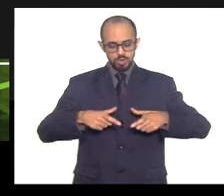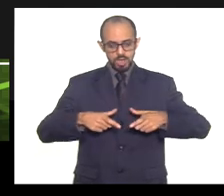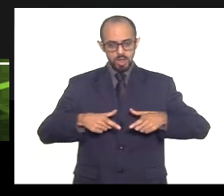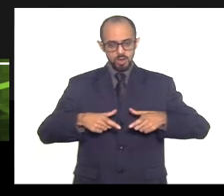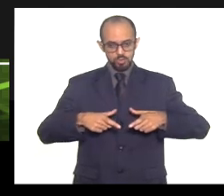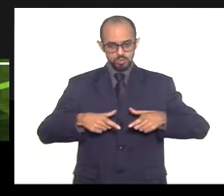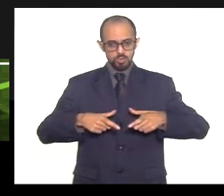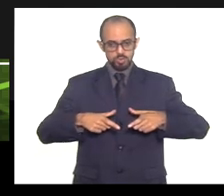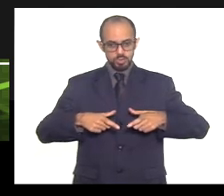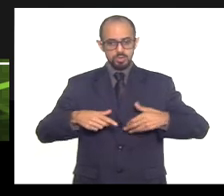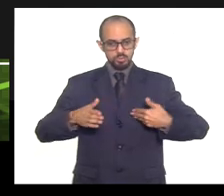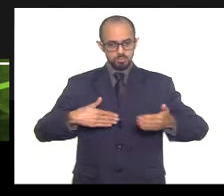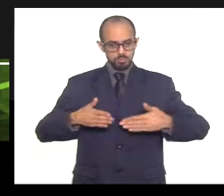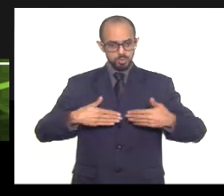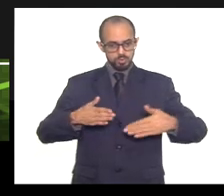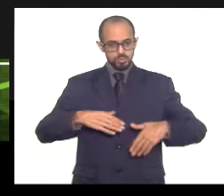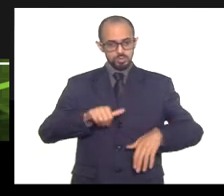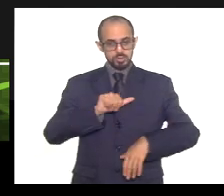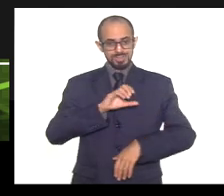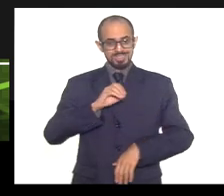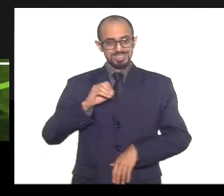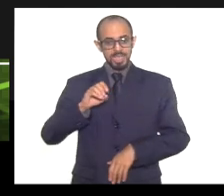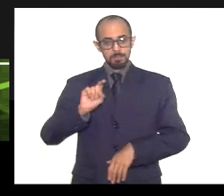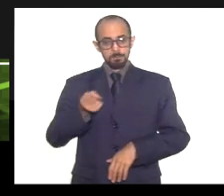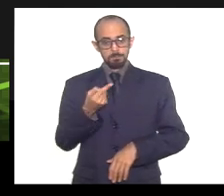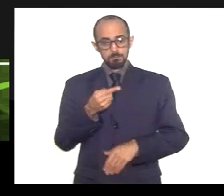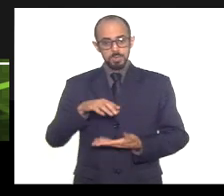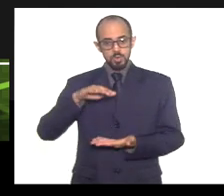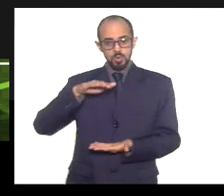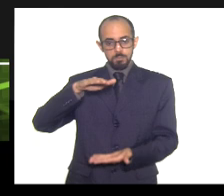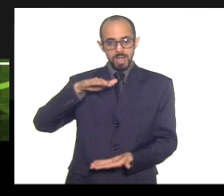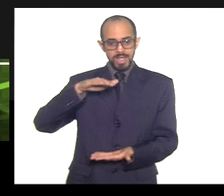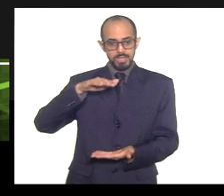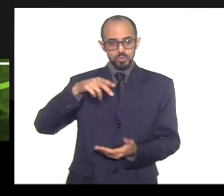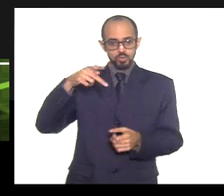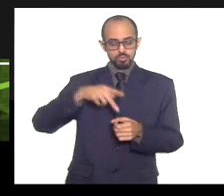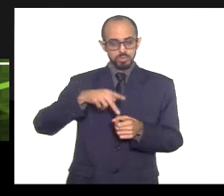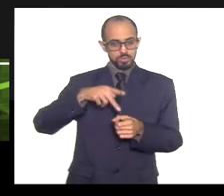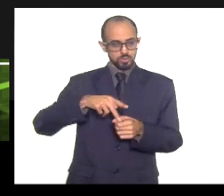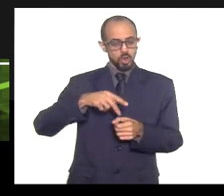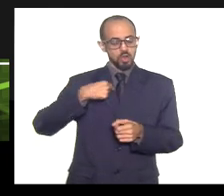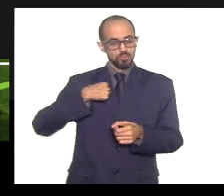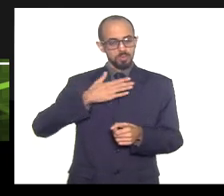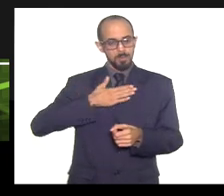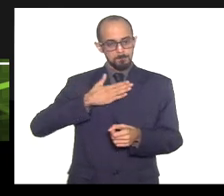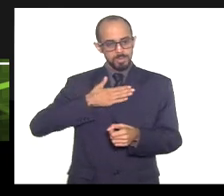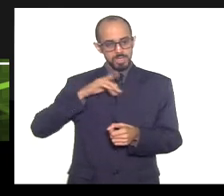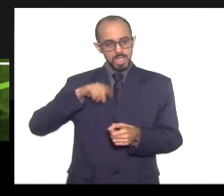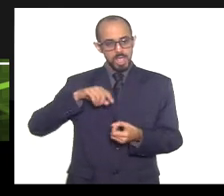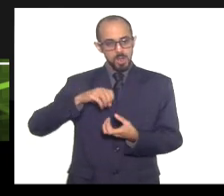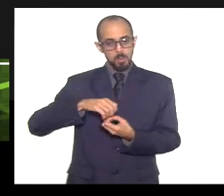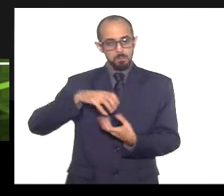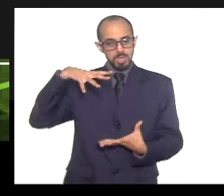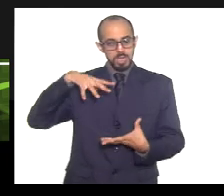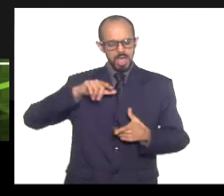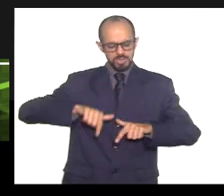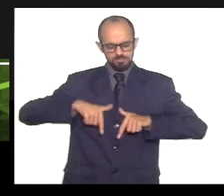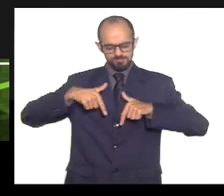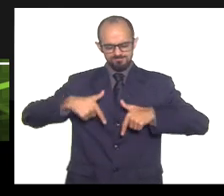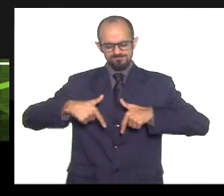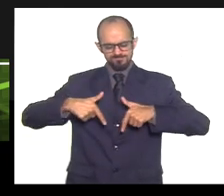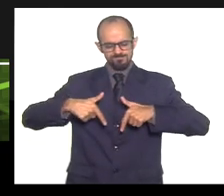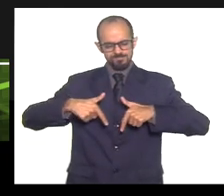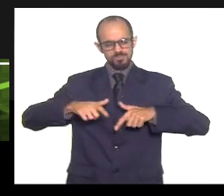passível de produzir 100 mil barris por dia, eu considero um milagre, né? Um milagre e um empenho muito grande por